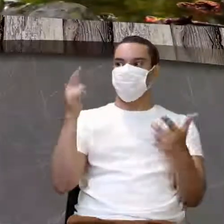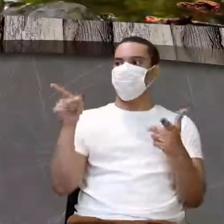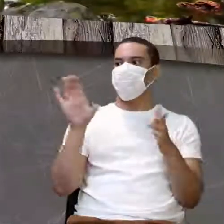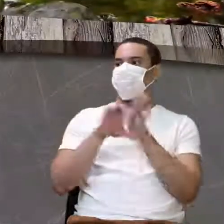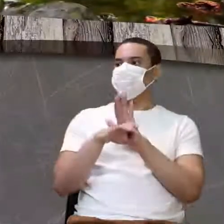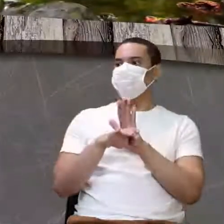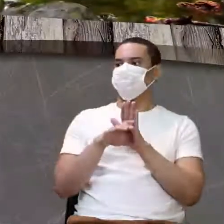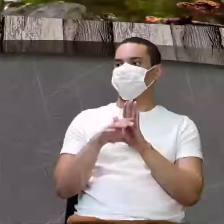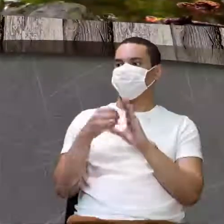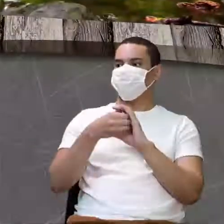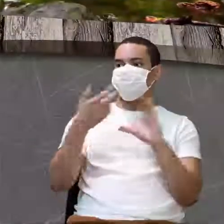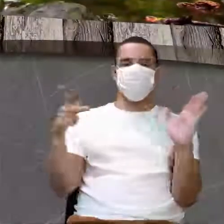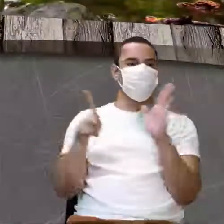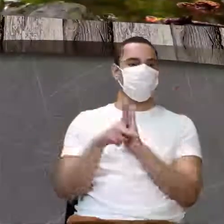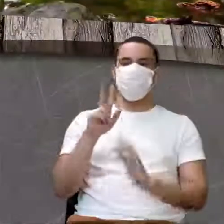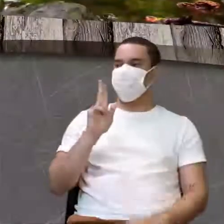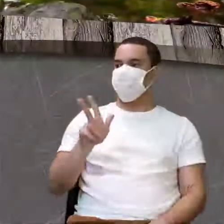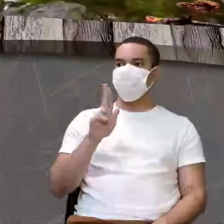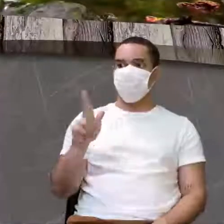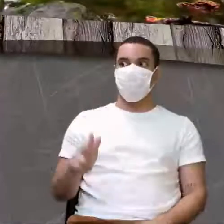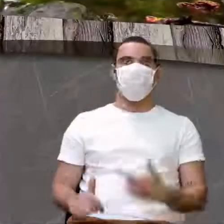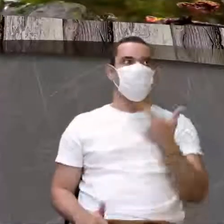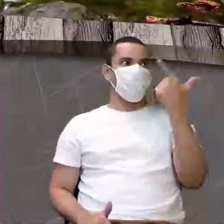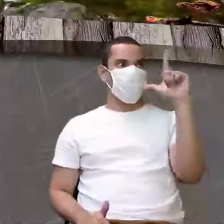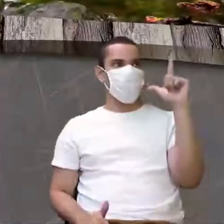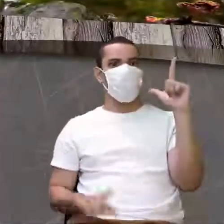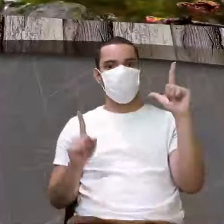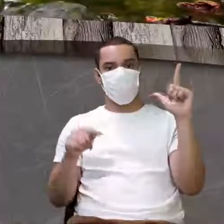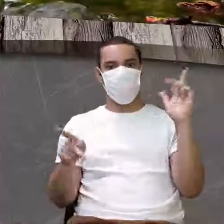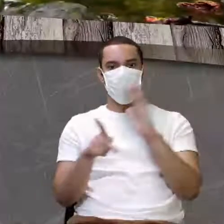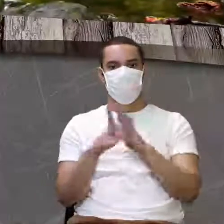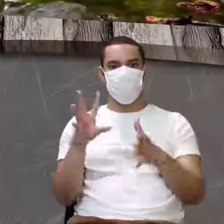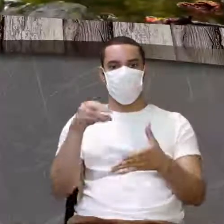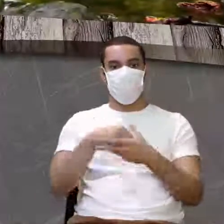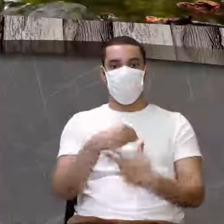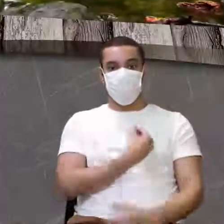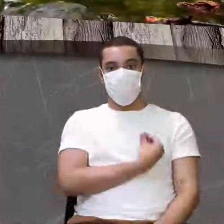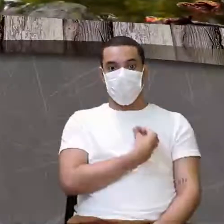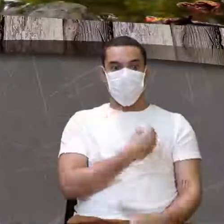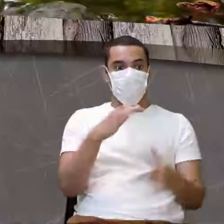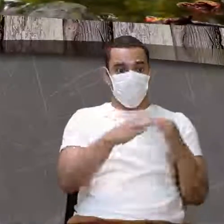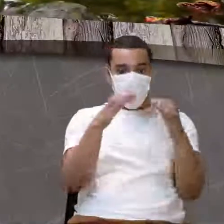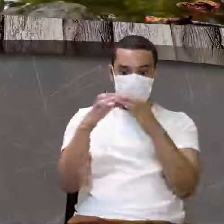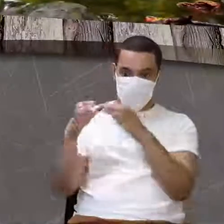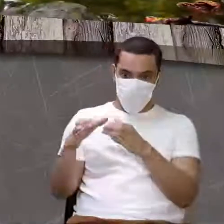aqui, ela não se trata de uma apomorfia. Ela é uma plesiomorfia porque ela também estava presente nesse grupo,